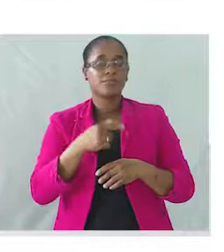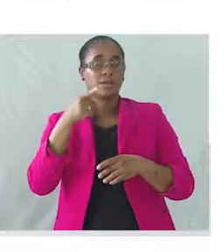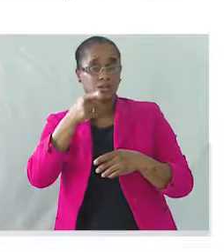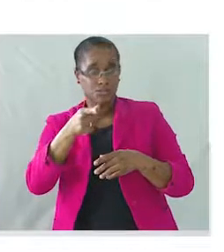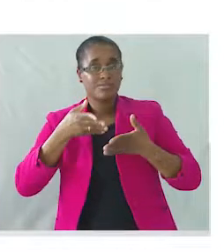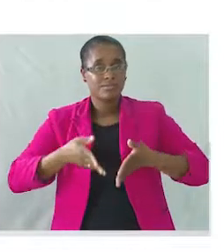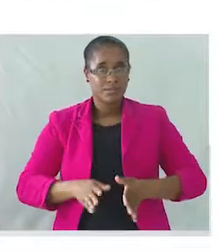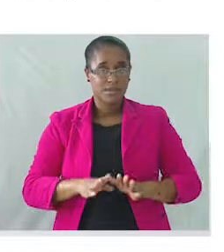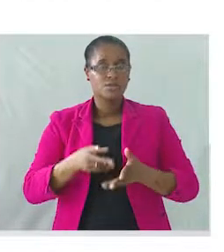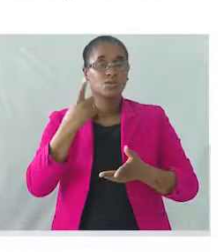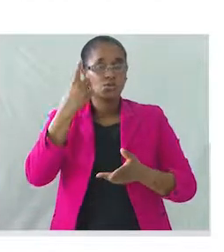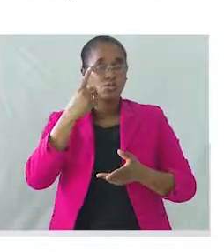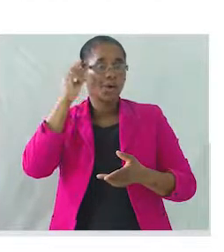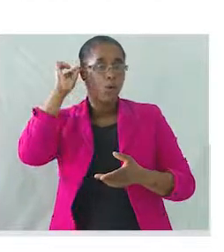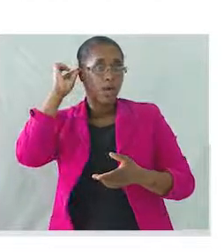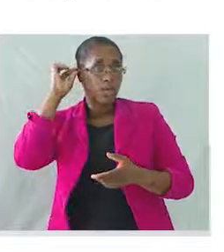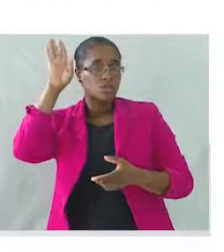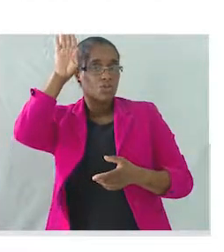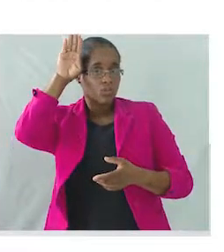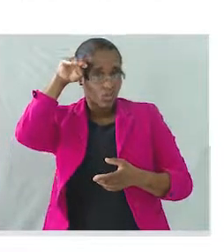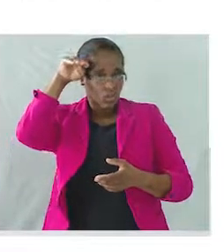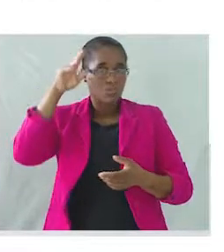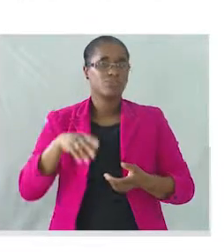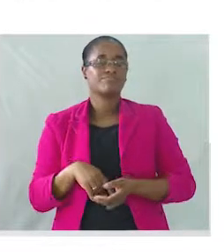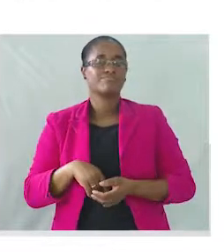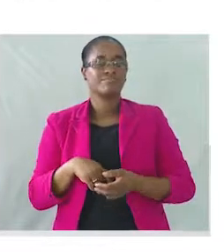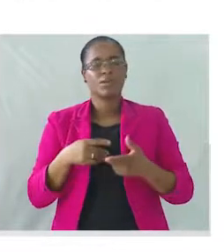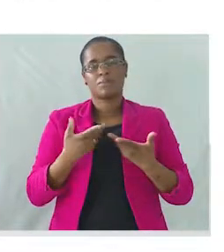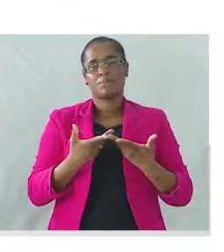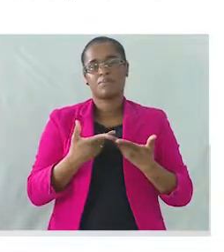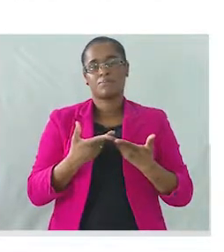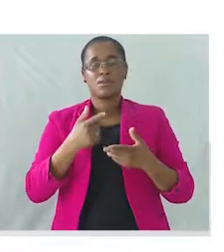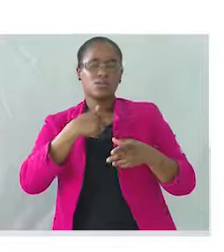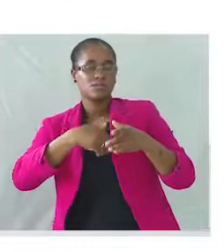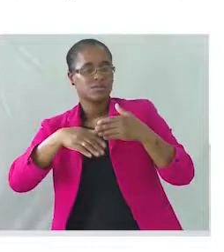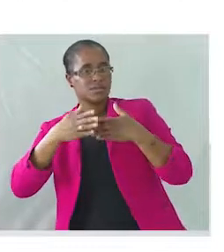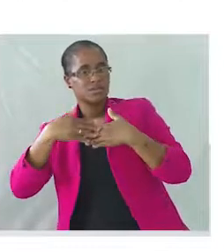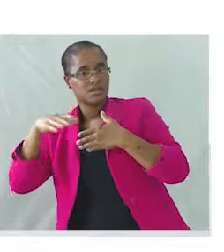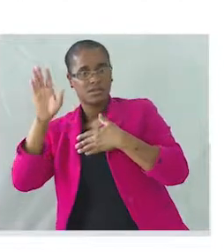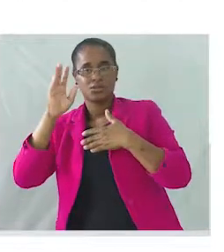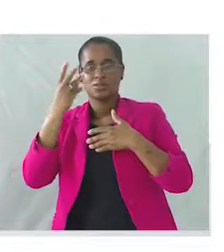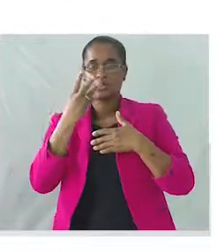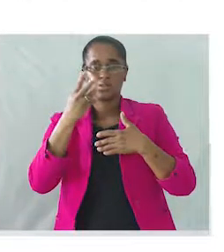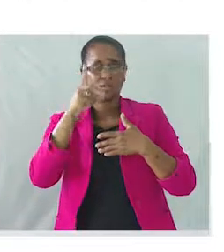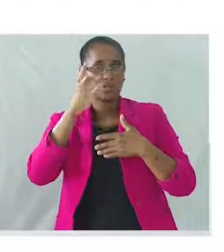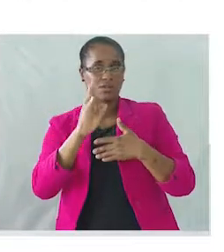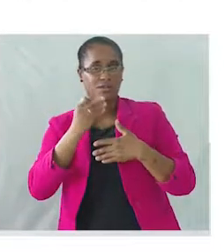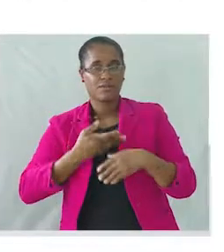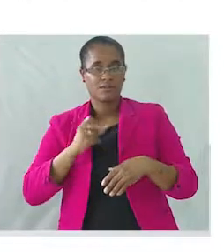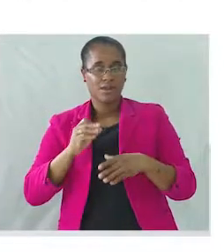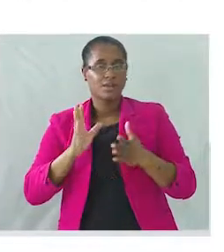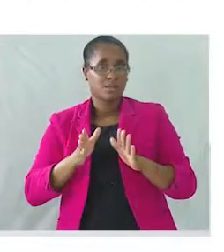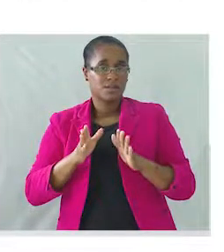nasçam umas orelhas de burro. Partiram as 3 fadas de imediato e,